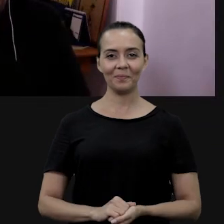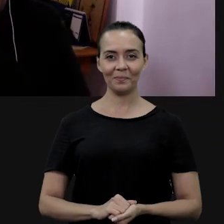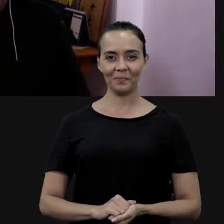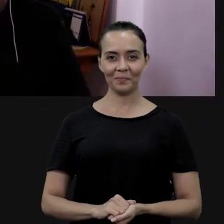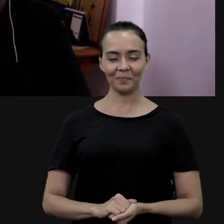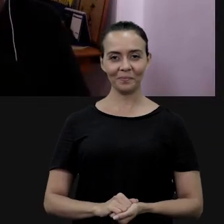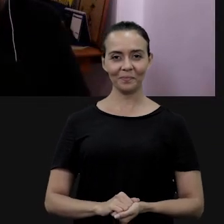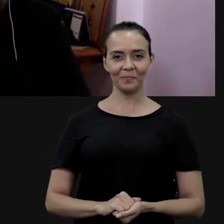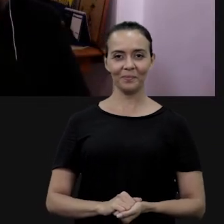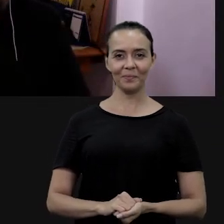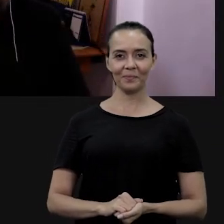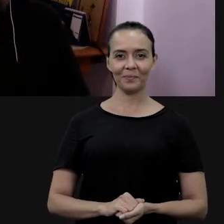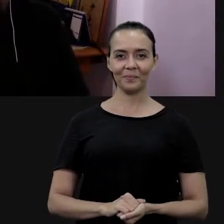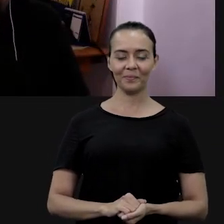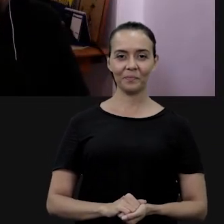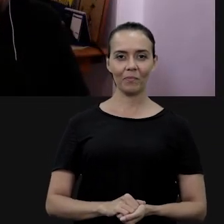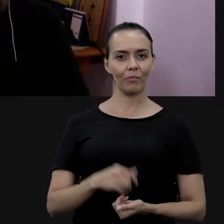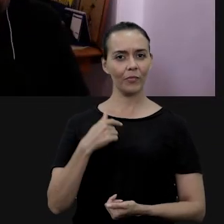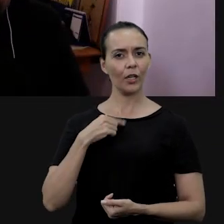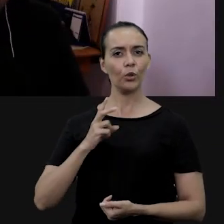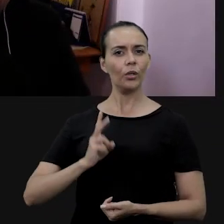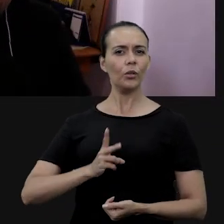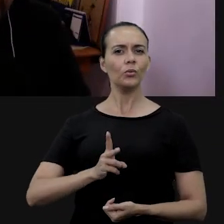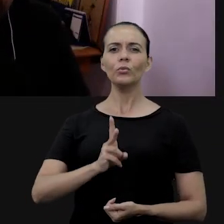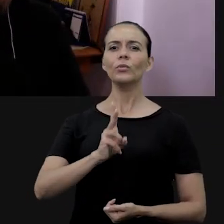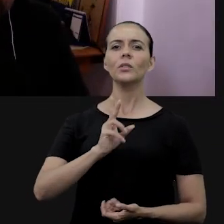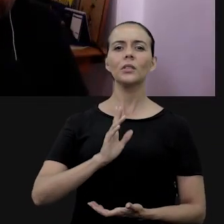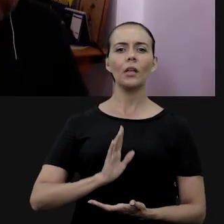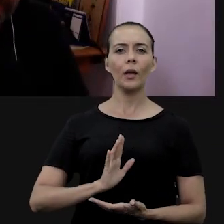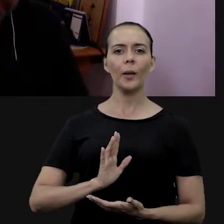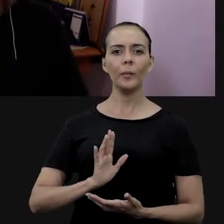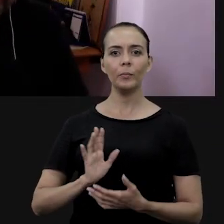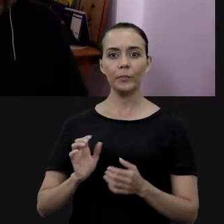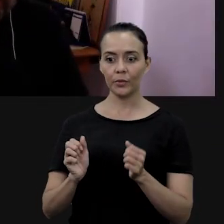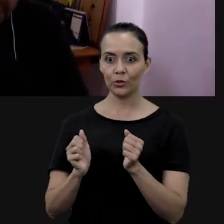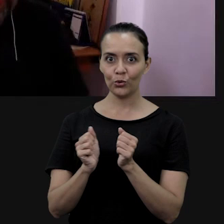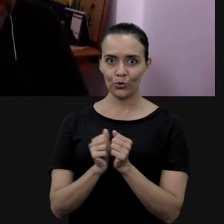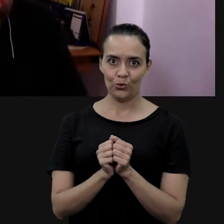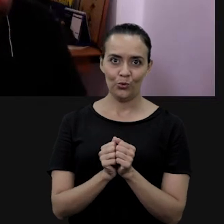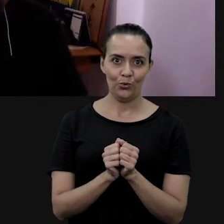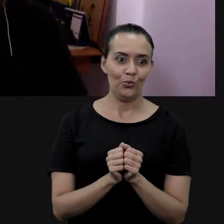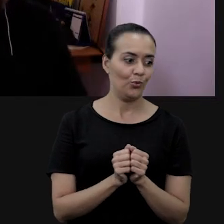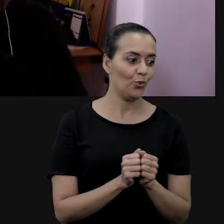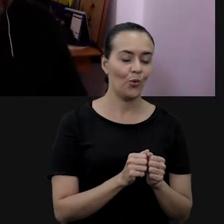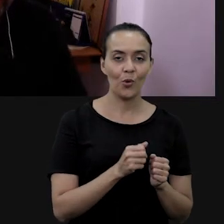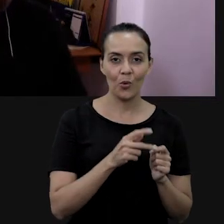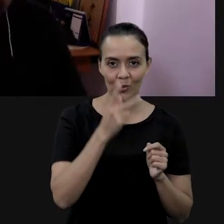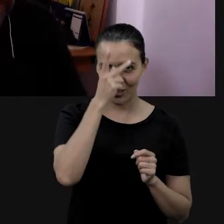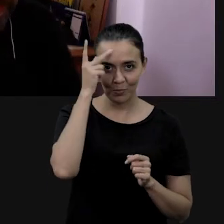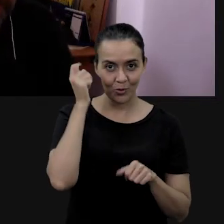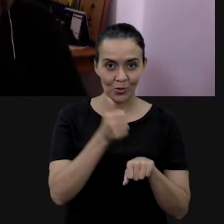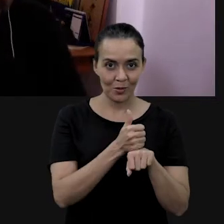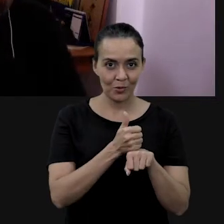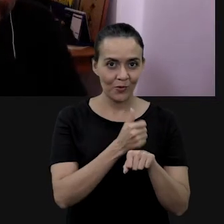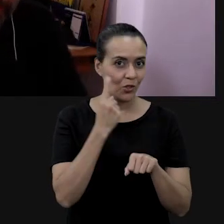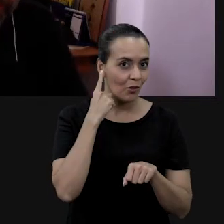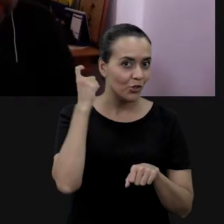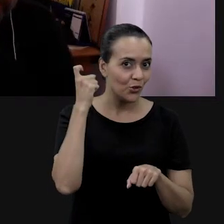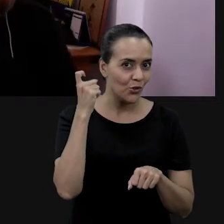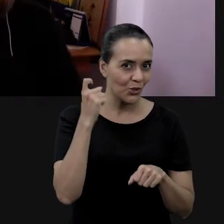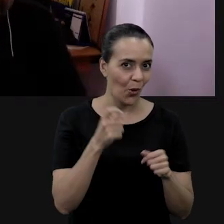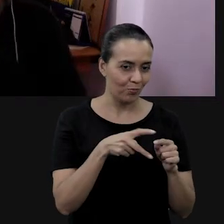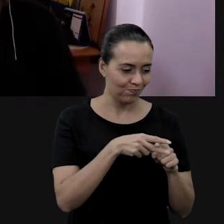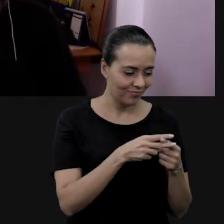E eu sempre fui muito de estar com os técnicos de som ali. Então, sempre a gente estava em